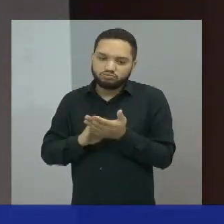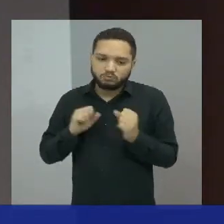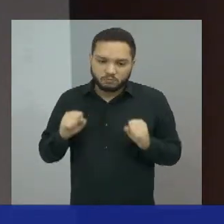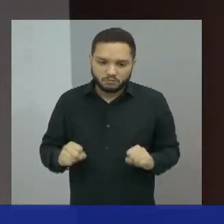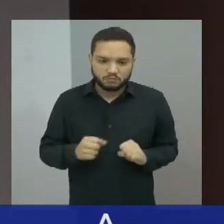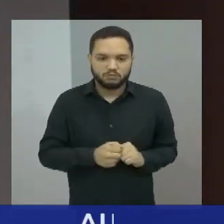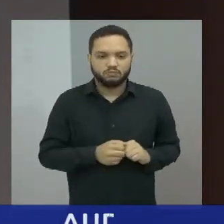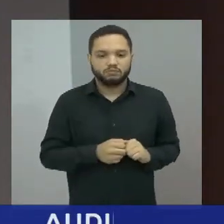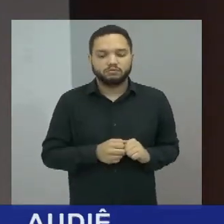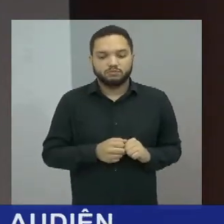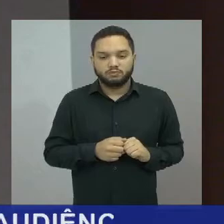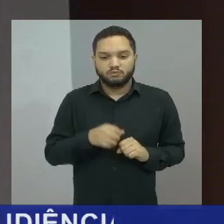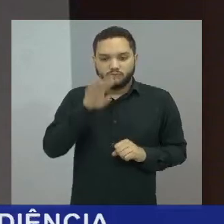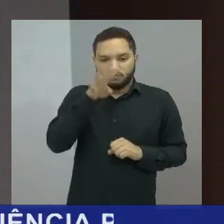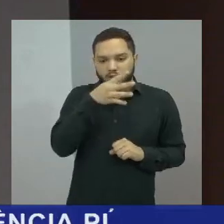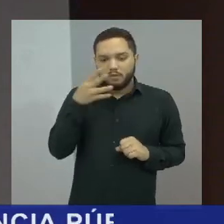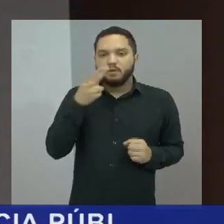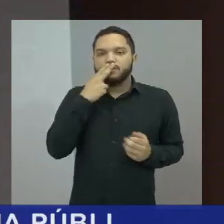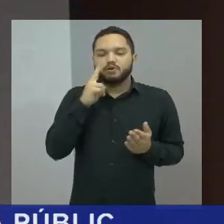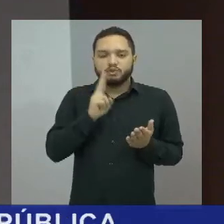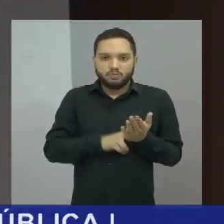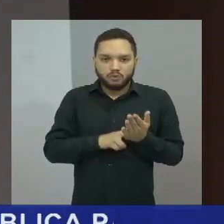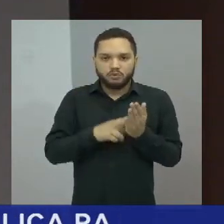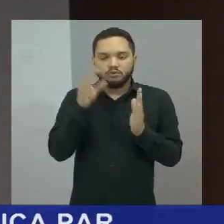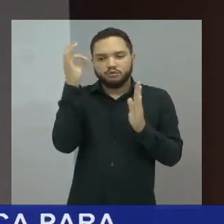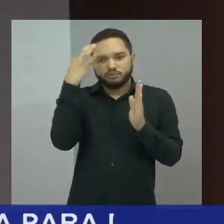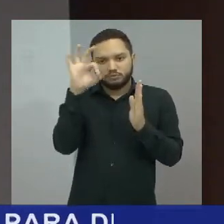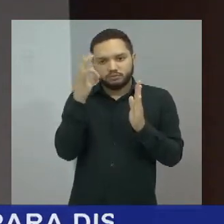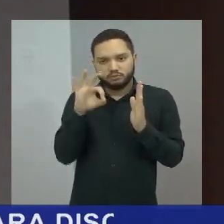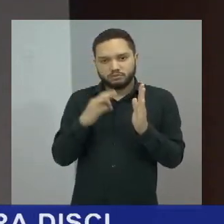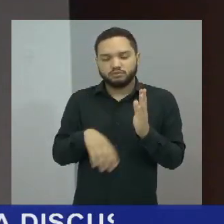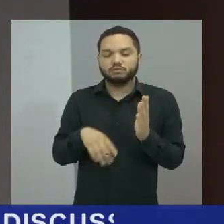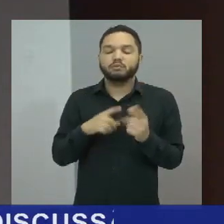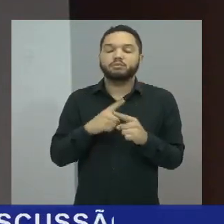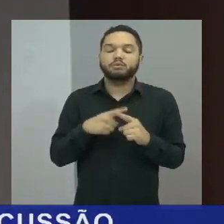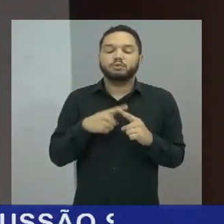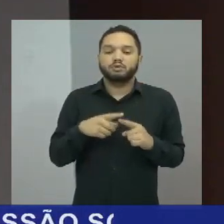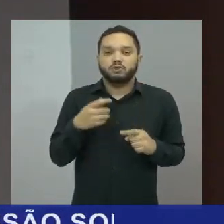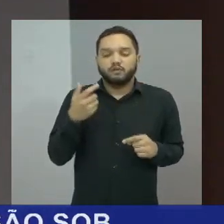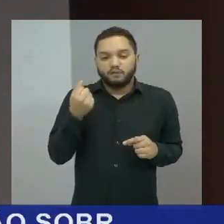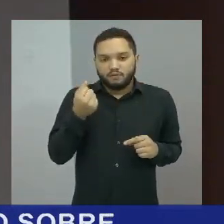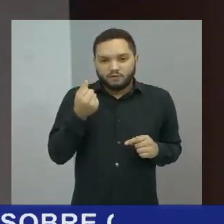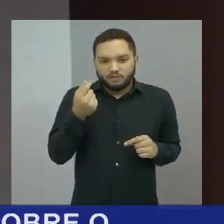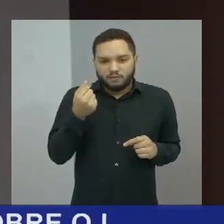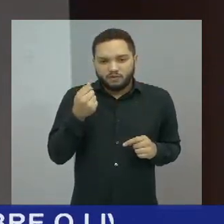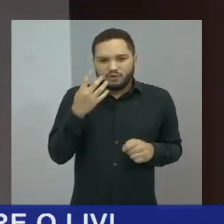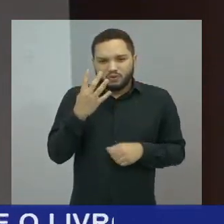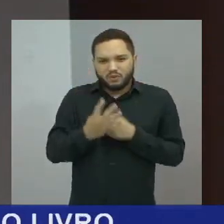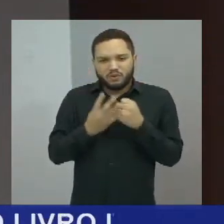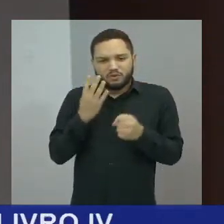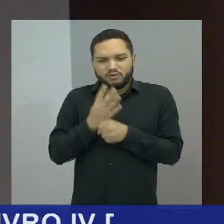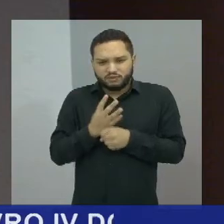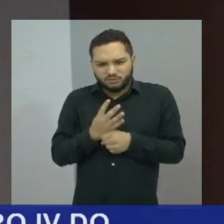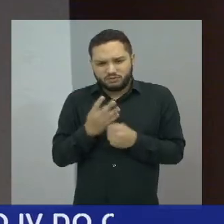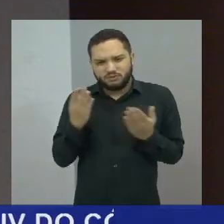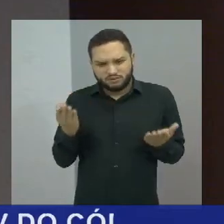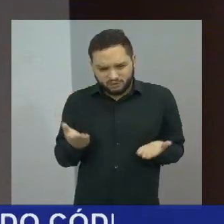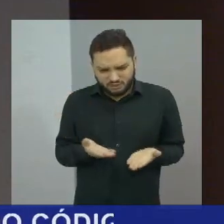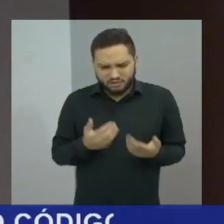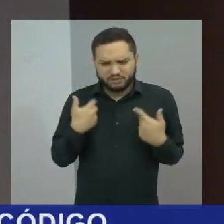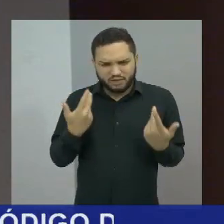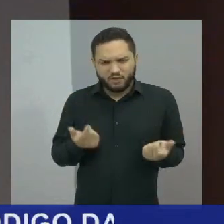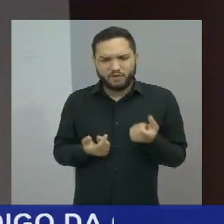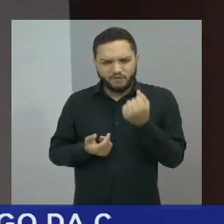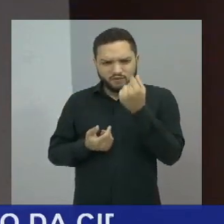Fazer a revisão da tabela de multas, se for o caso, porque esses valores, eles estão aí há 4 anos. Será que esses valores